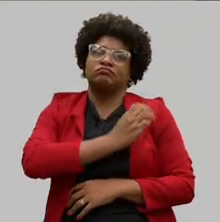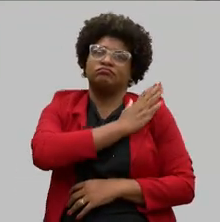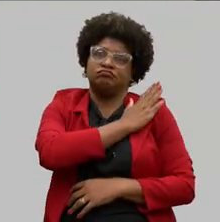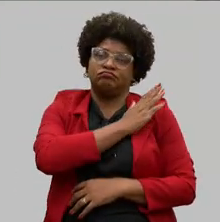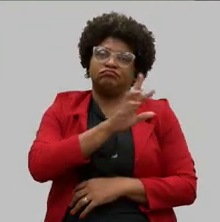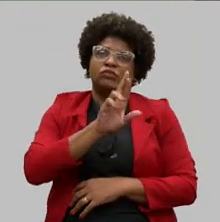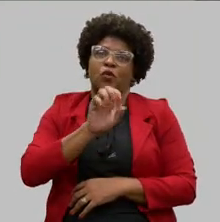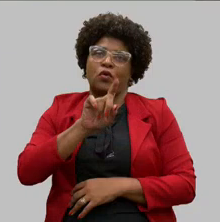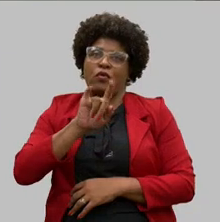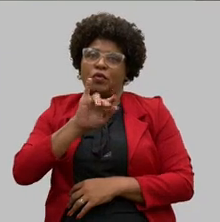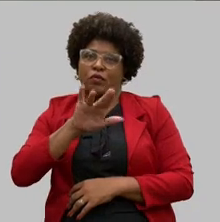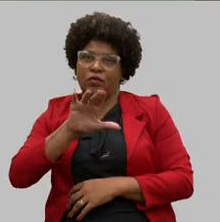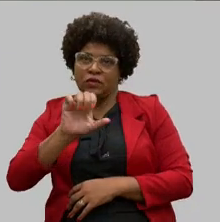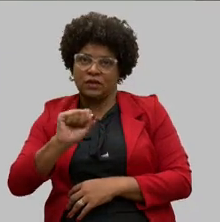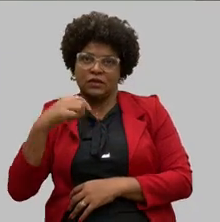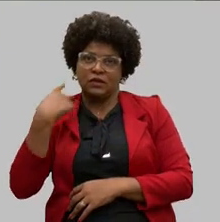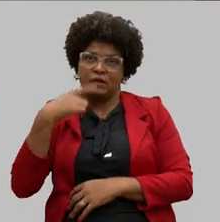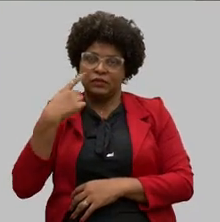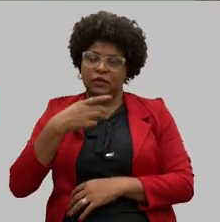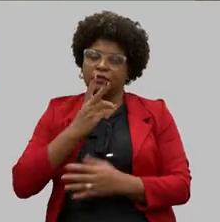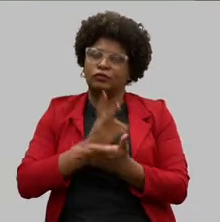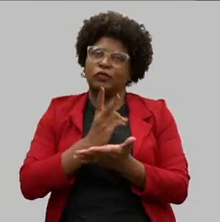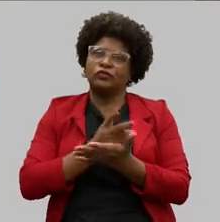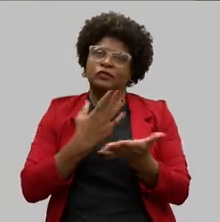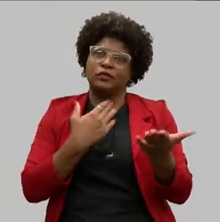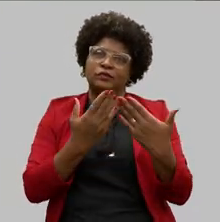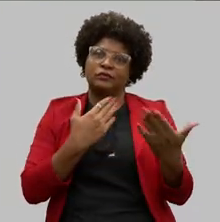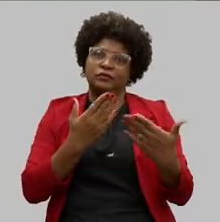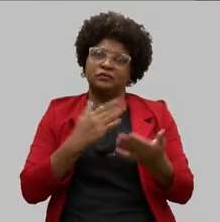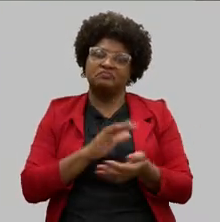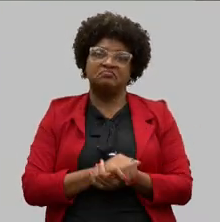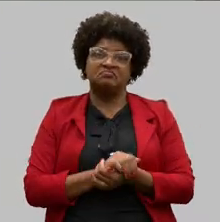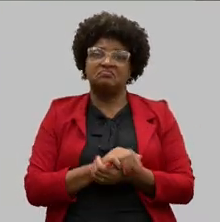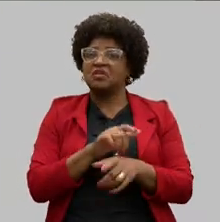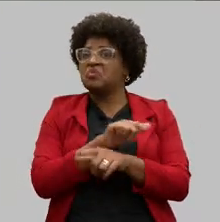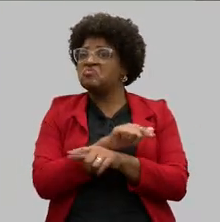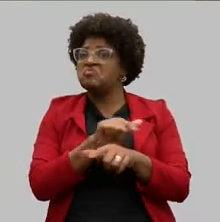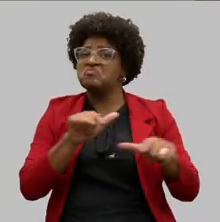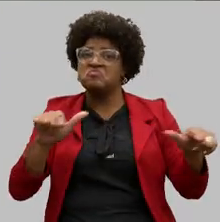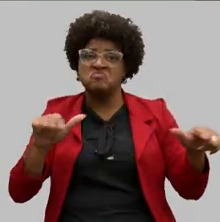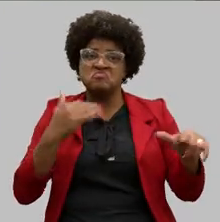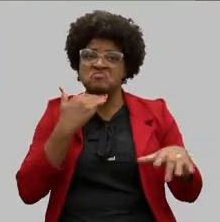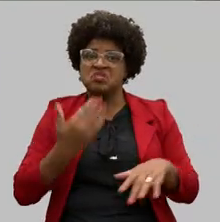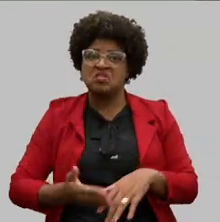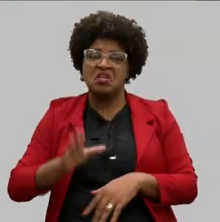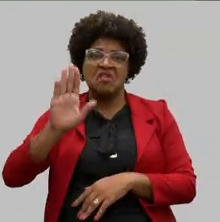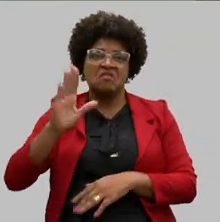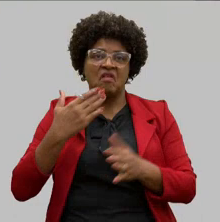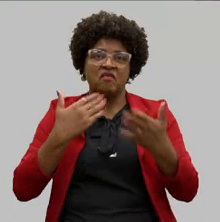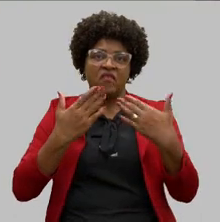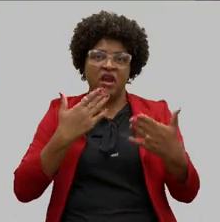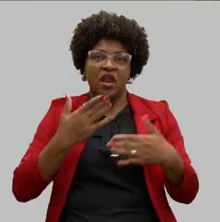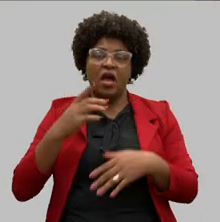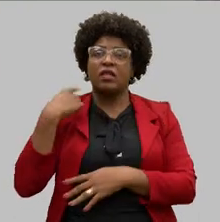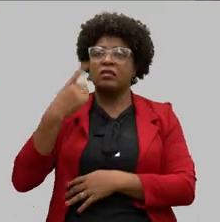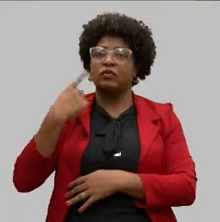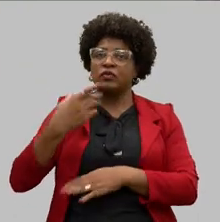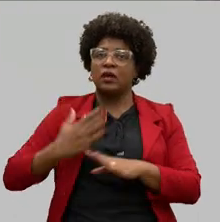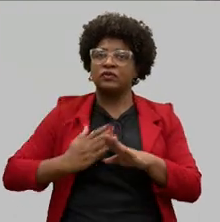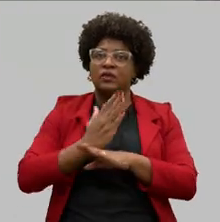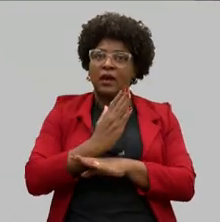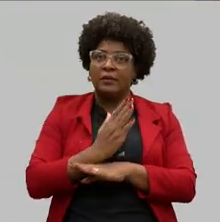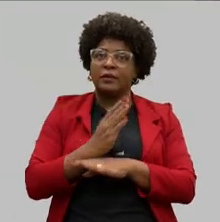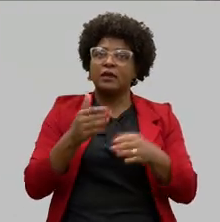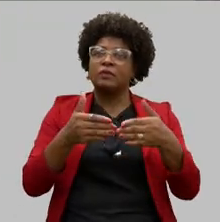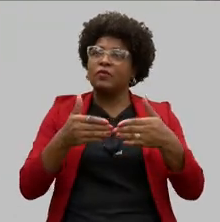em discussão parecer não havendo Quem Queira discutir em votação senhores deputados que aprovam parecer permaneça como se